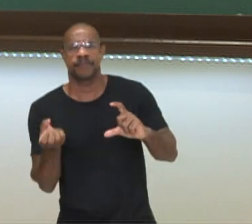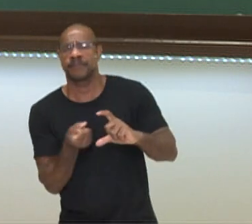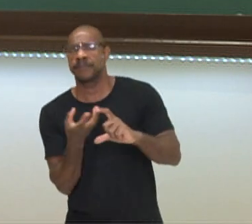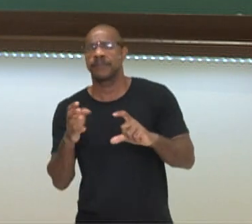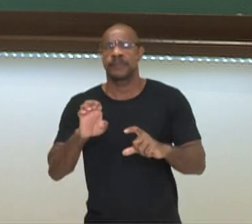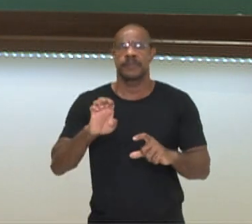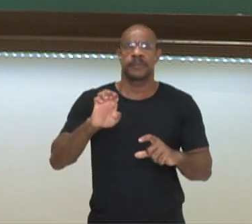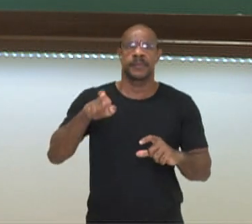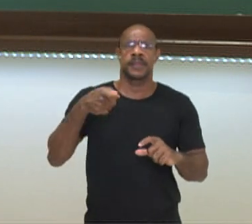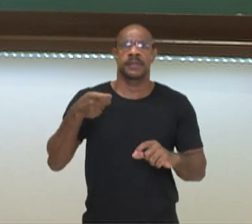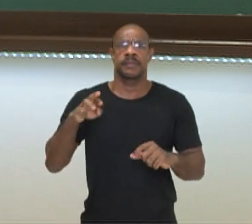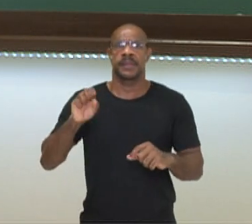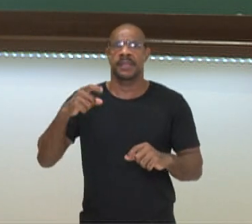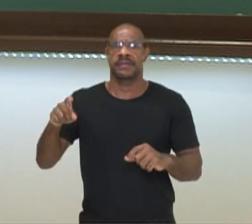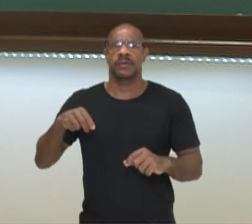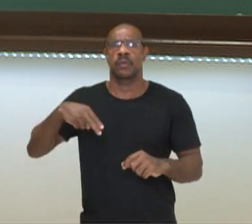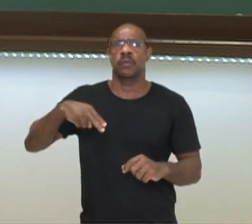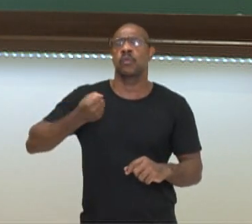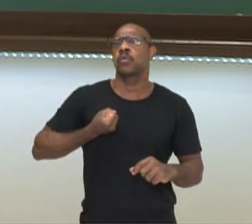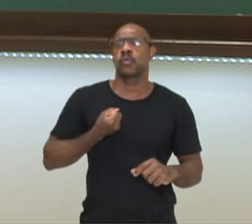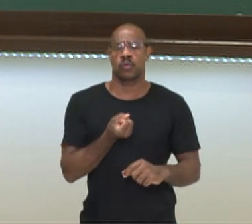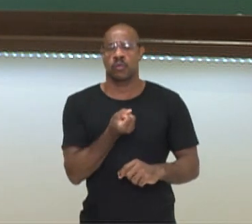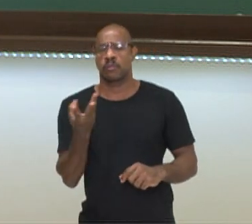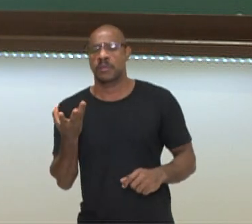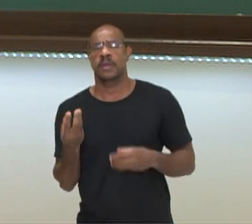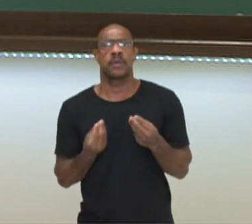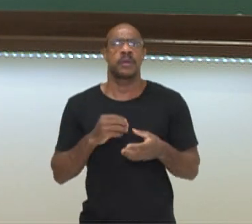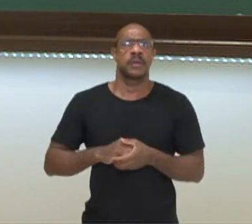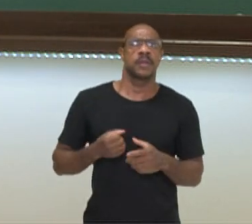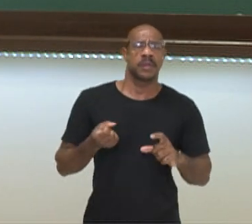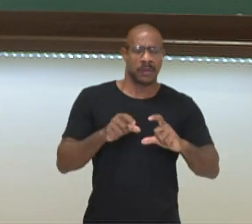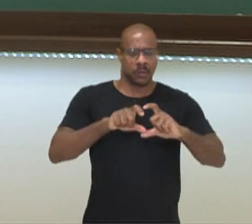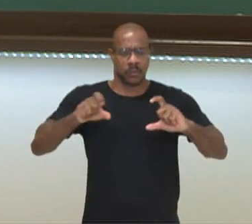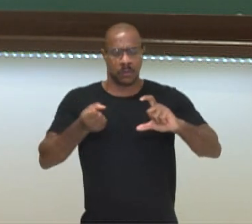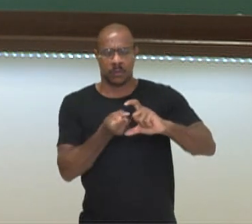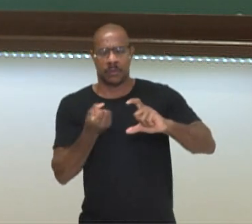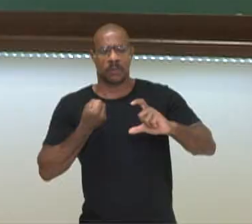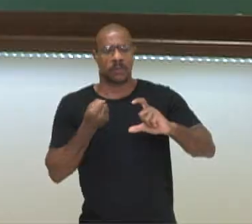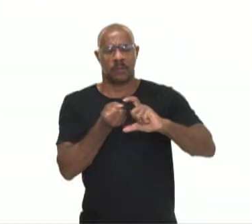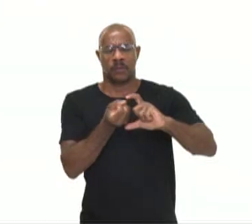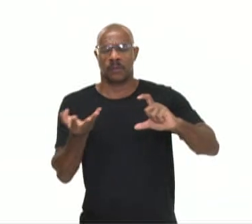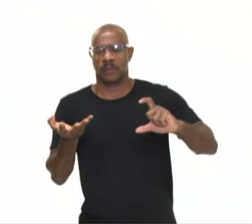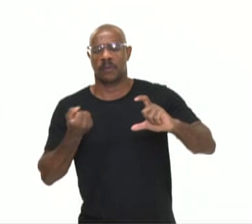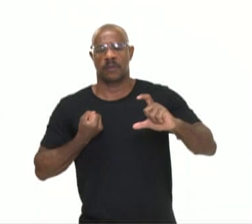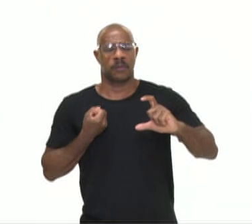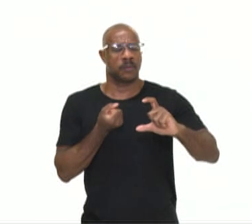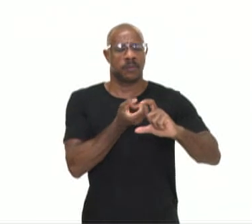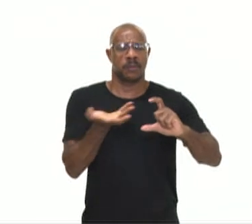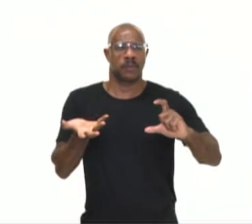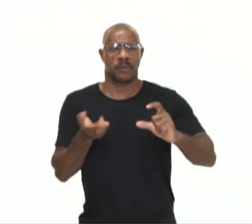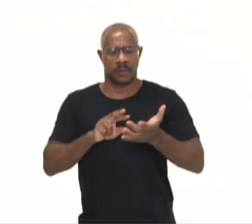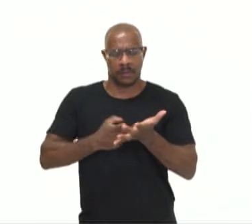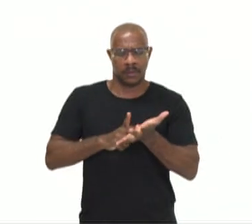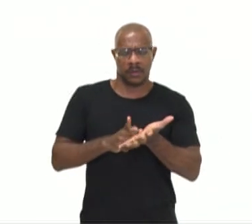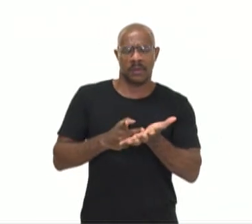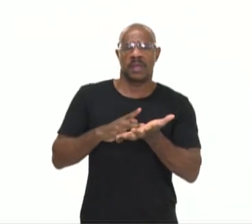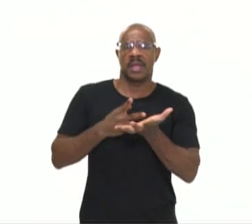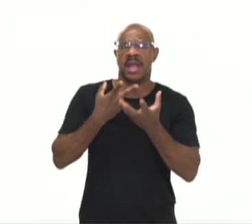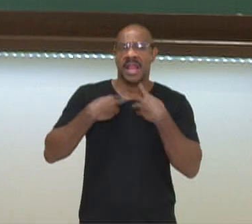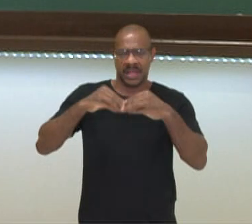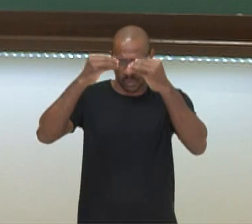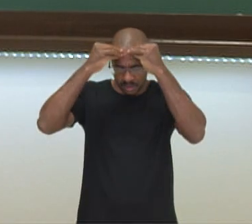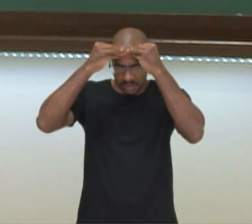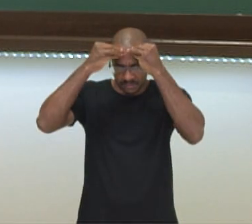bastante de expressão numérica. O que será que é isso? Bom, expressão numérica é a tradução em linguagem matemática de